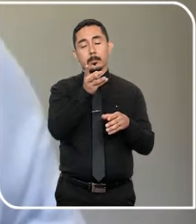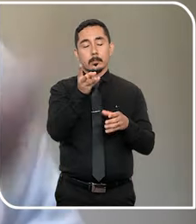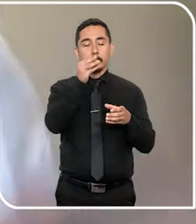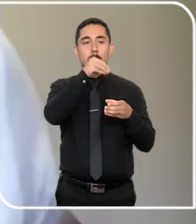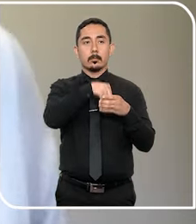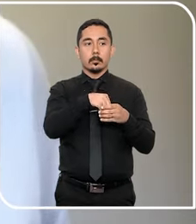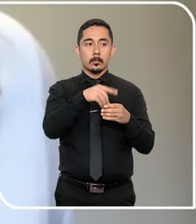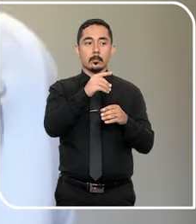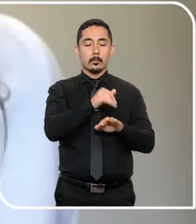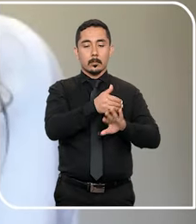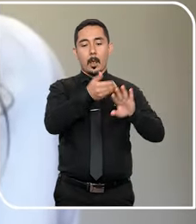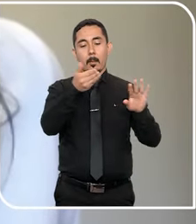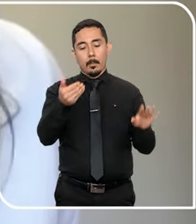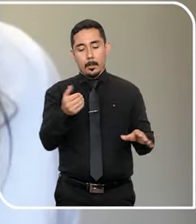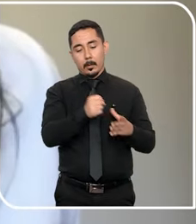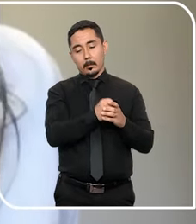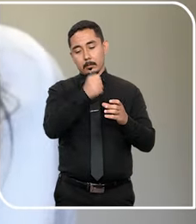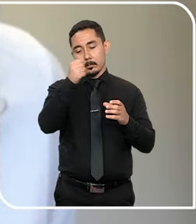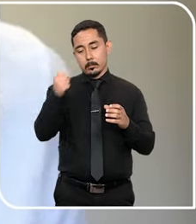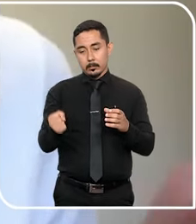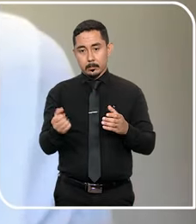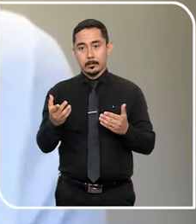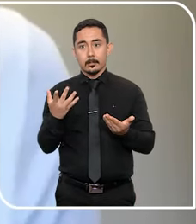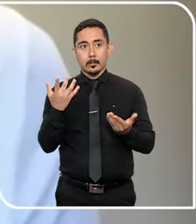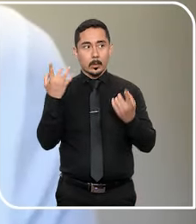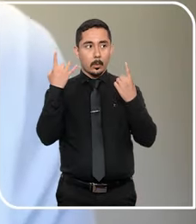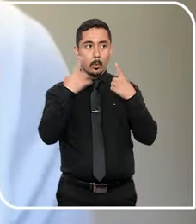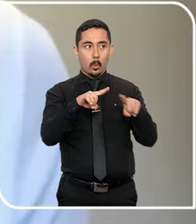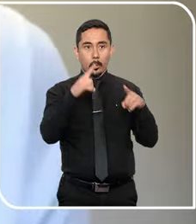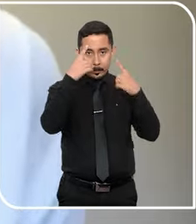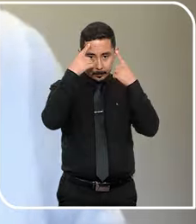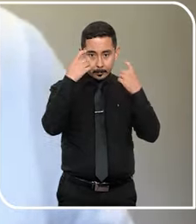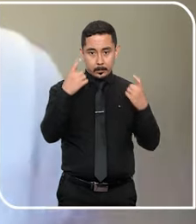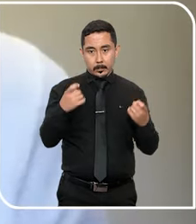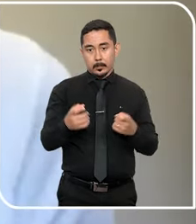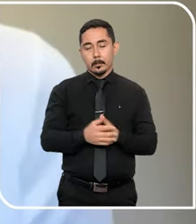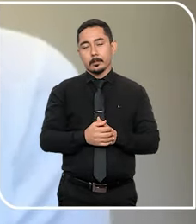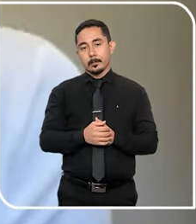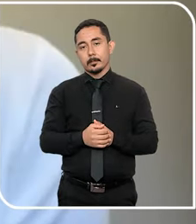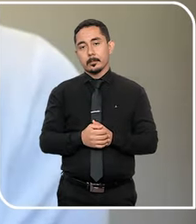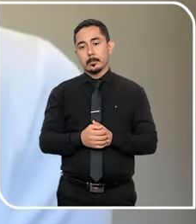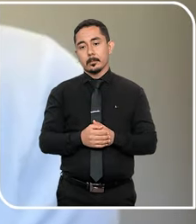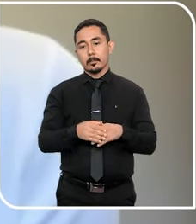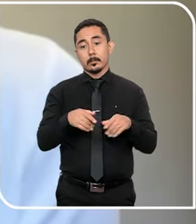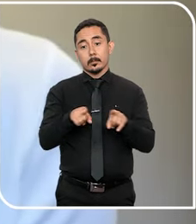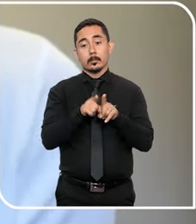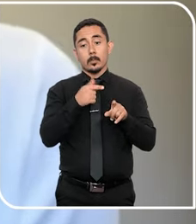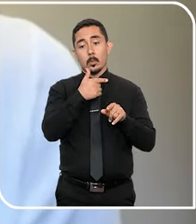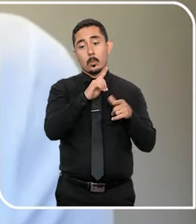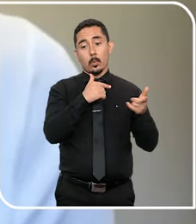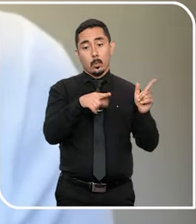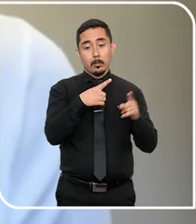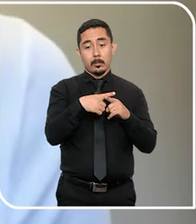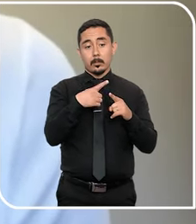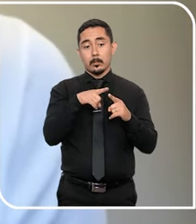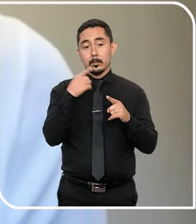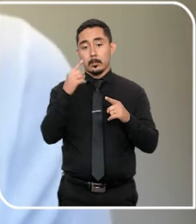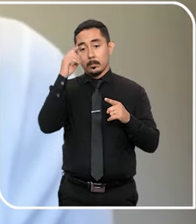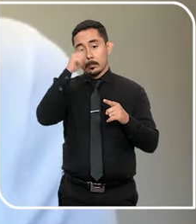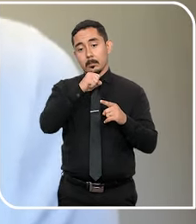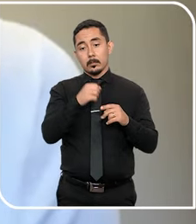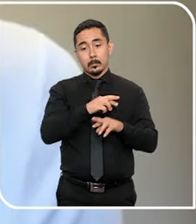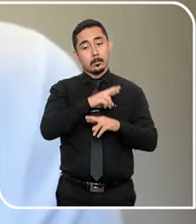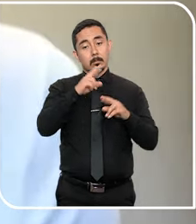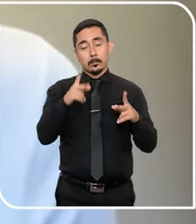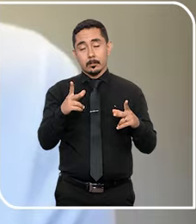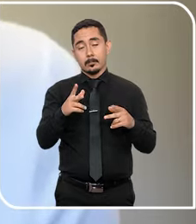deficiência estavam sendo colocadas numa escola separad dos demais é a maior agressão pra criança com deficiência e pras outras né porque você aprende